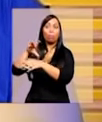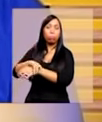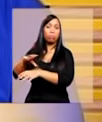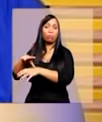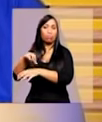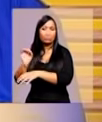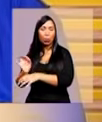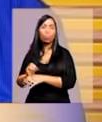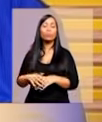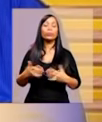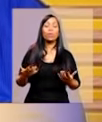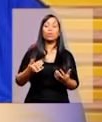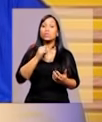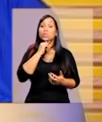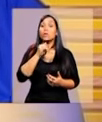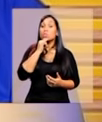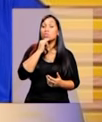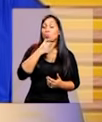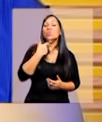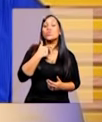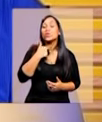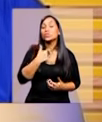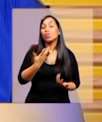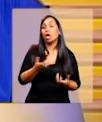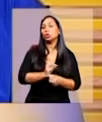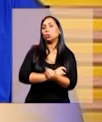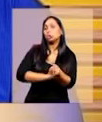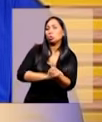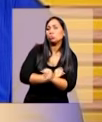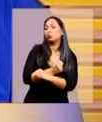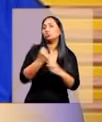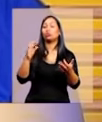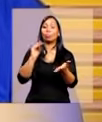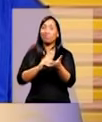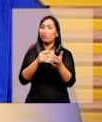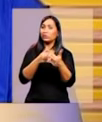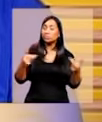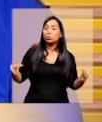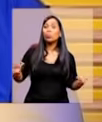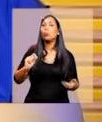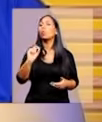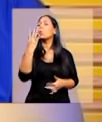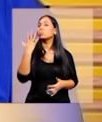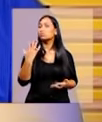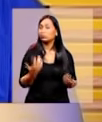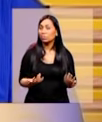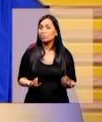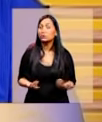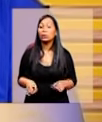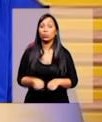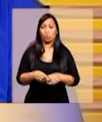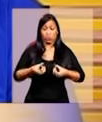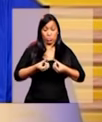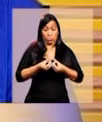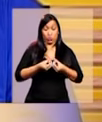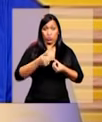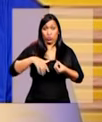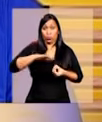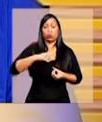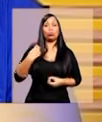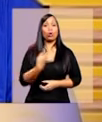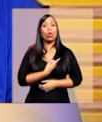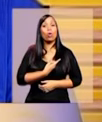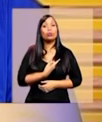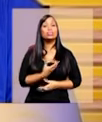obter alguma coisa ou num processo de fuga de alguma falta severa O que quer que aconteça? No budismo,